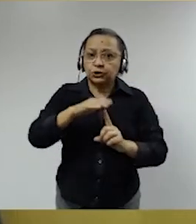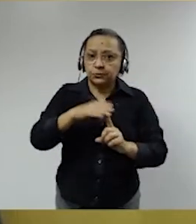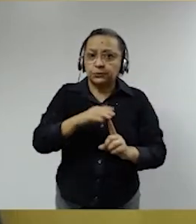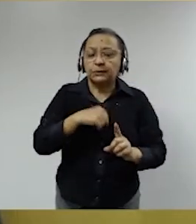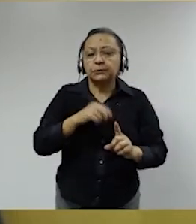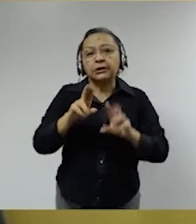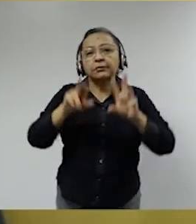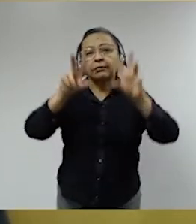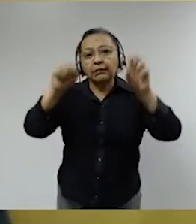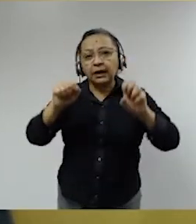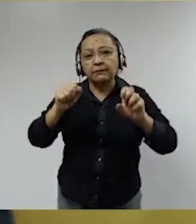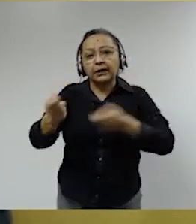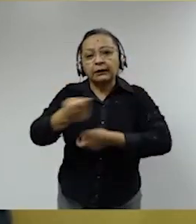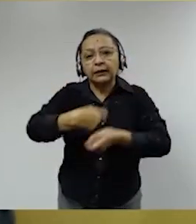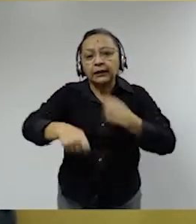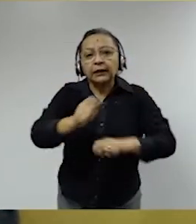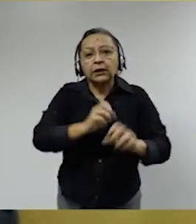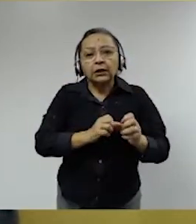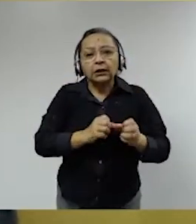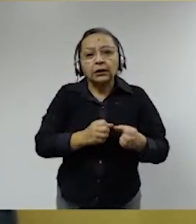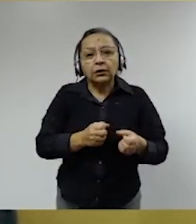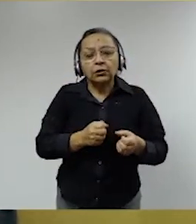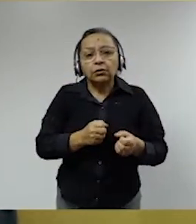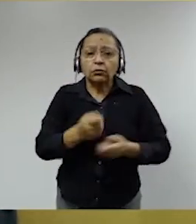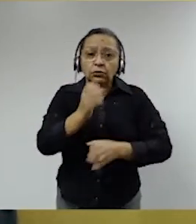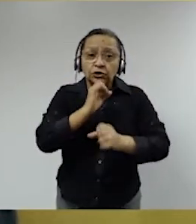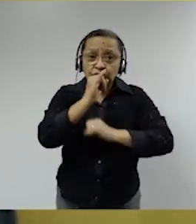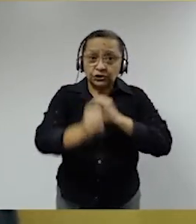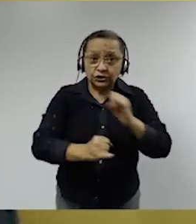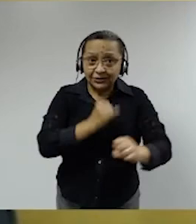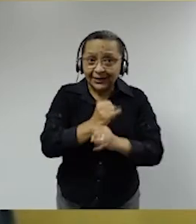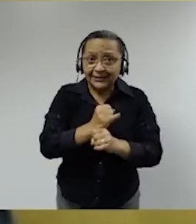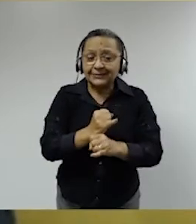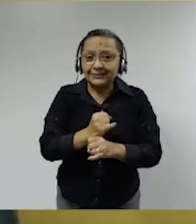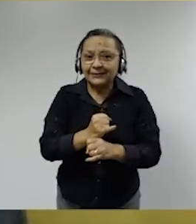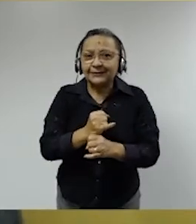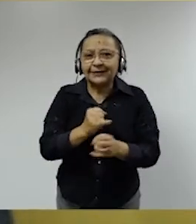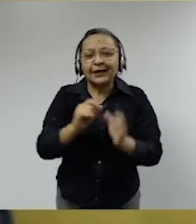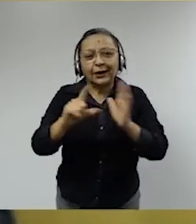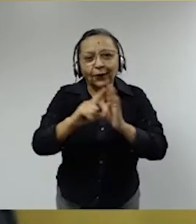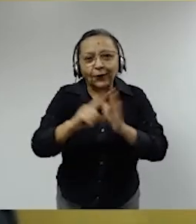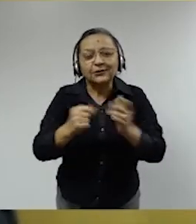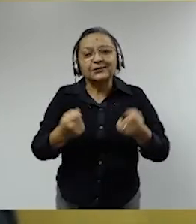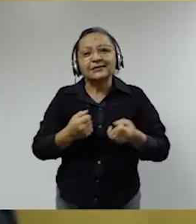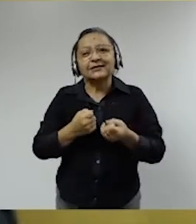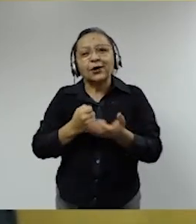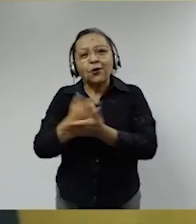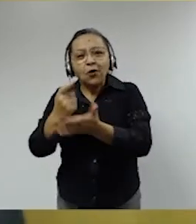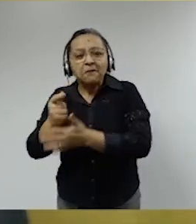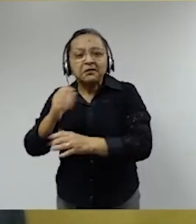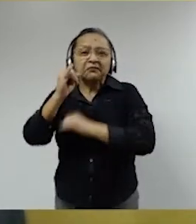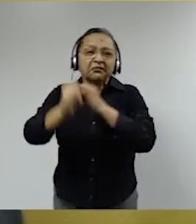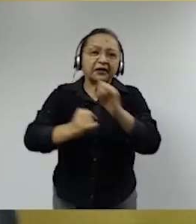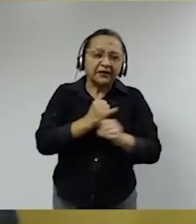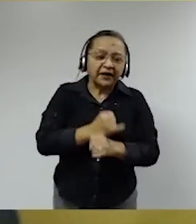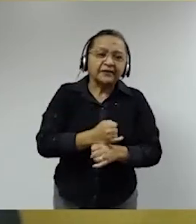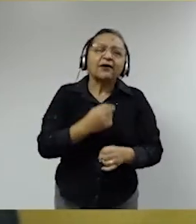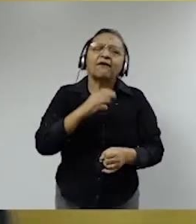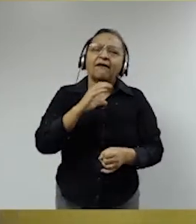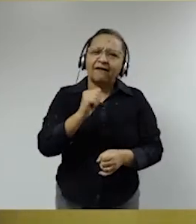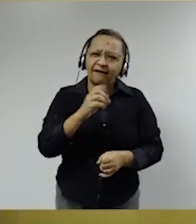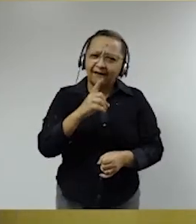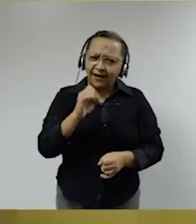mercados digitais, que eu acho que é algo que já vinha sendo analisado, estudado por todos nós, o CAD já vinha